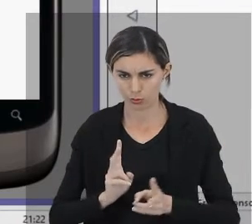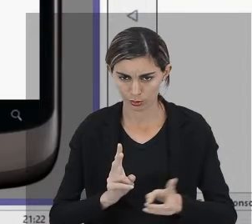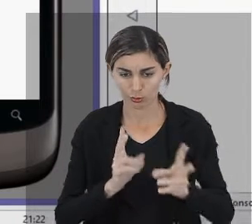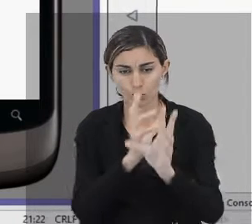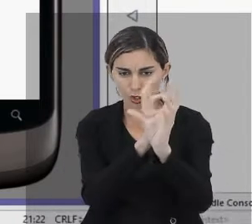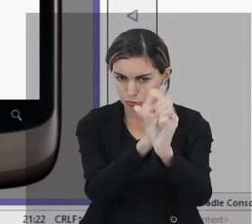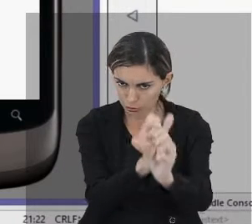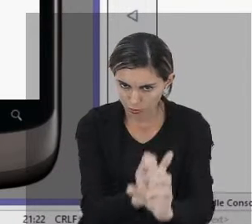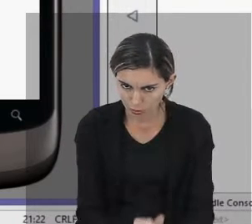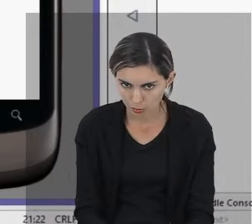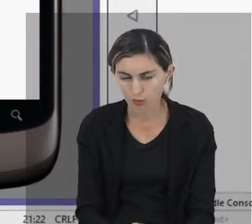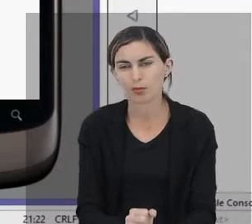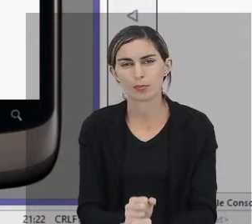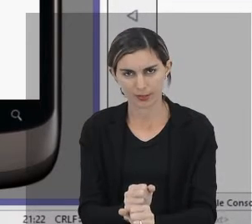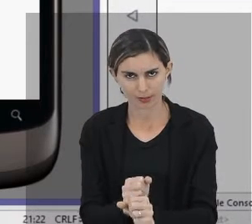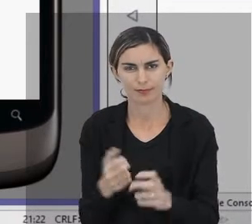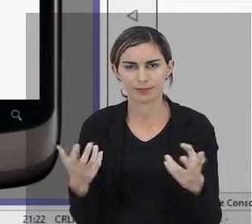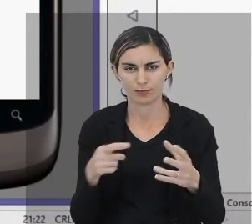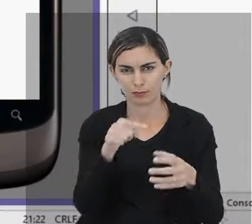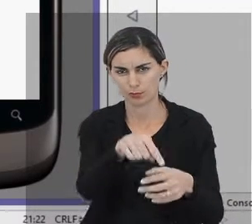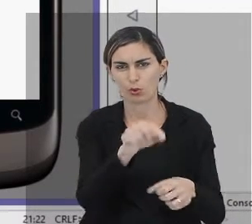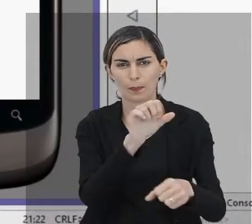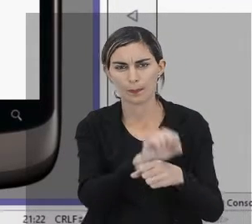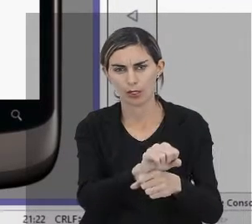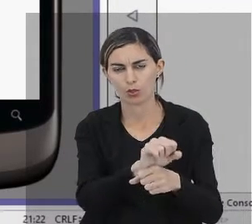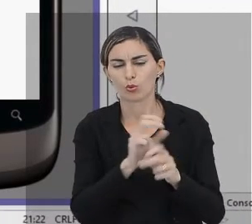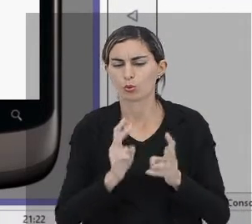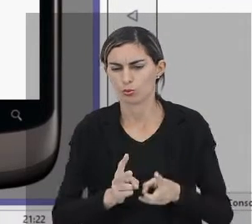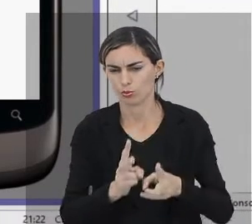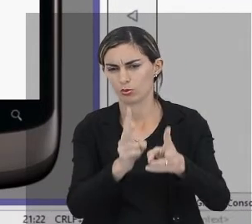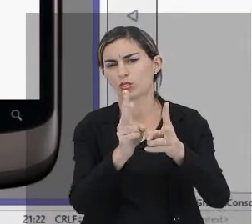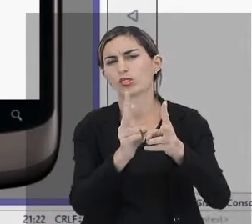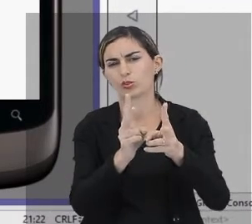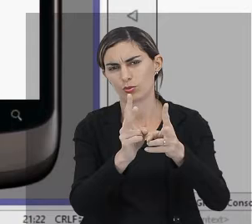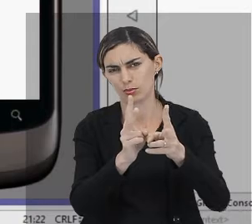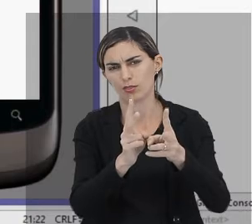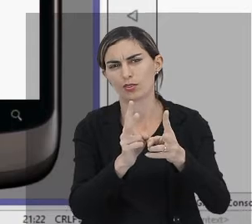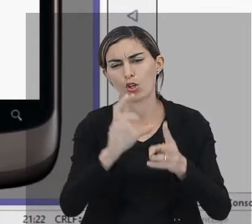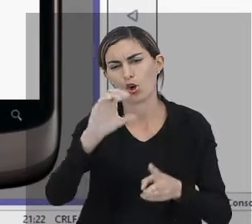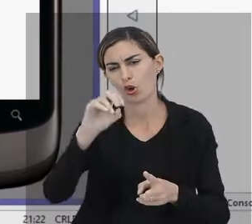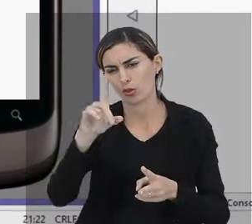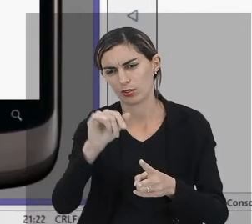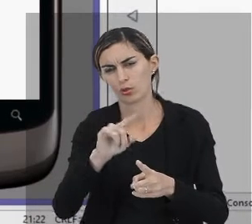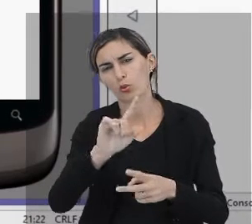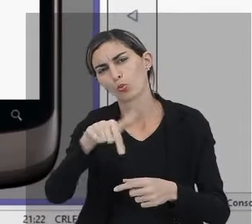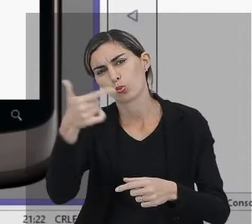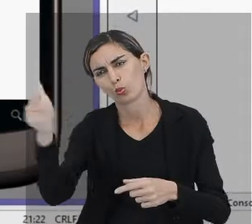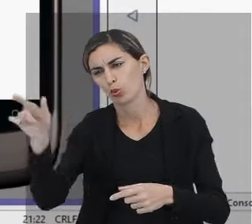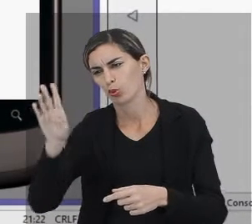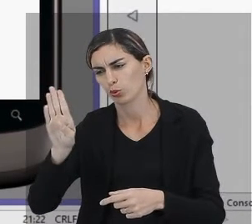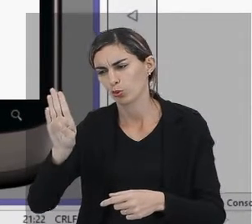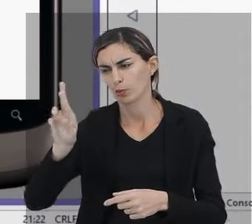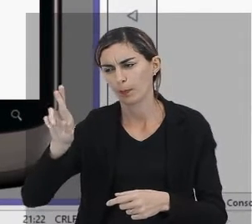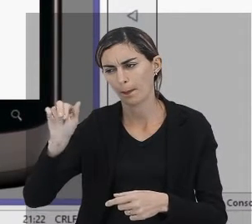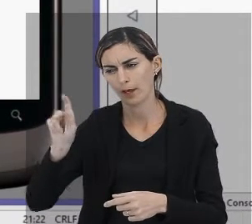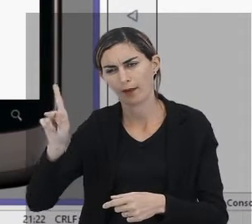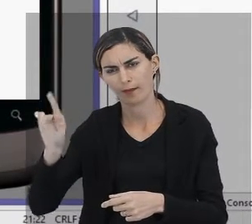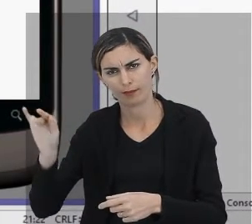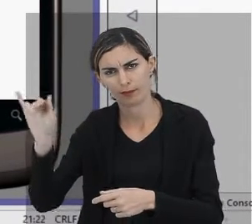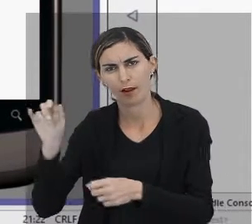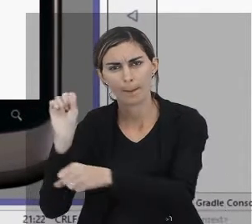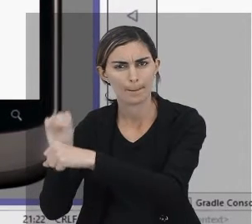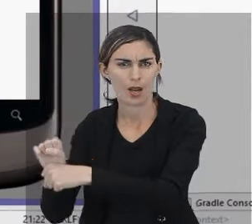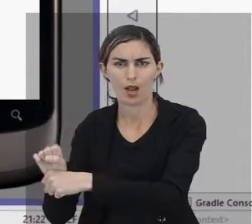continua a contagem daquele ponto, ele não vai fazer o restante do código, e o break, ele